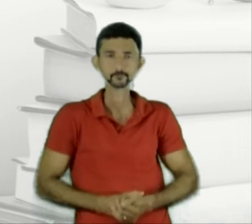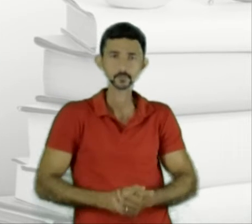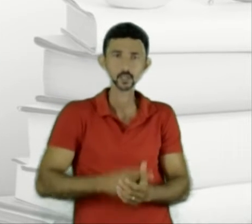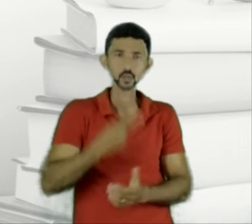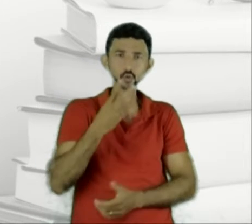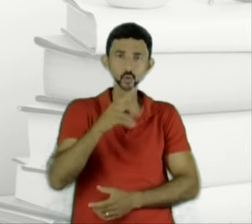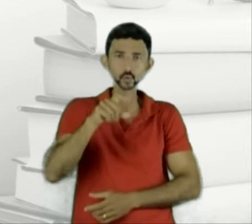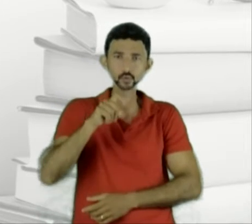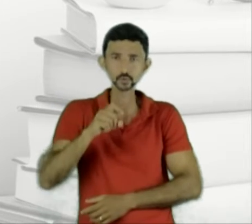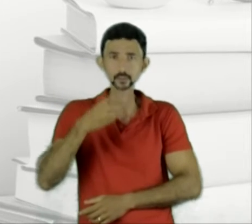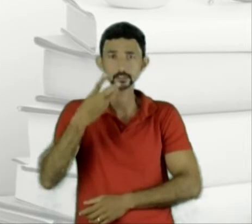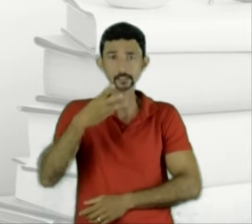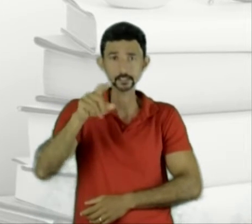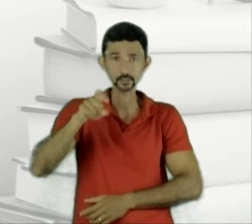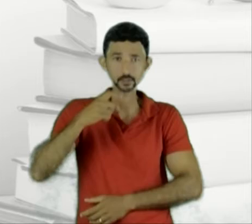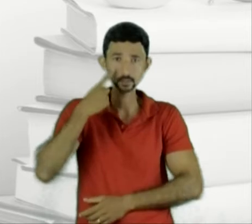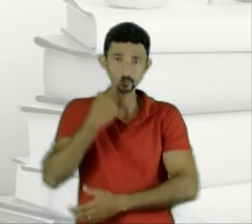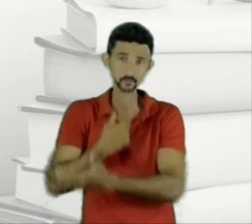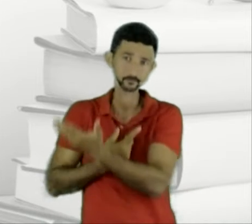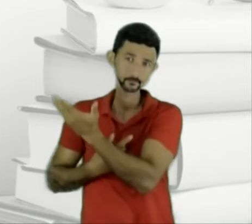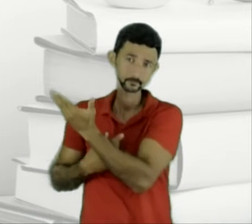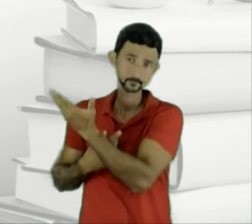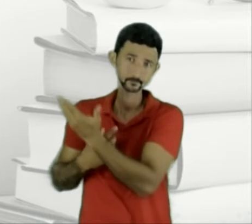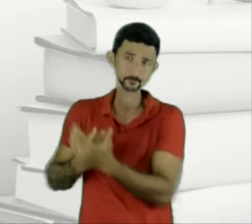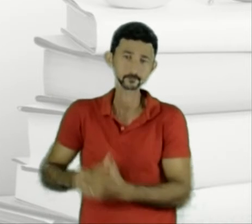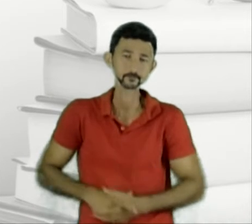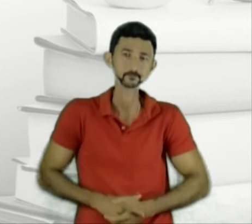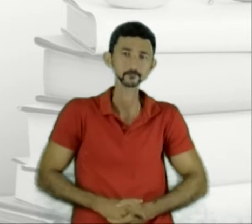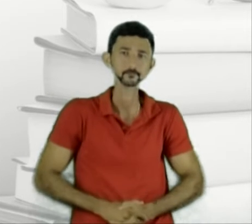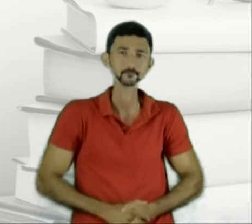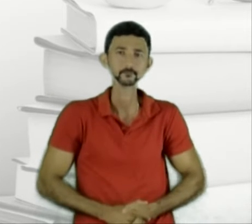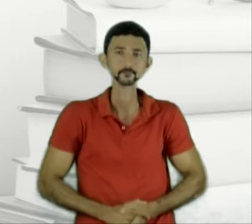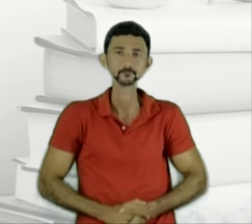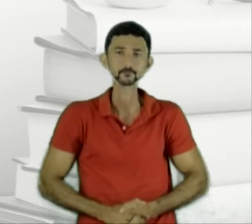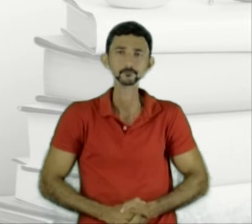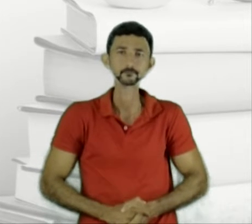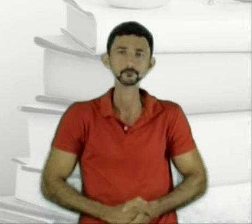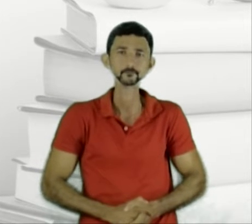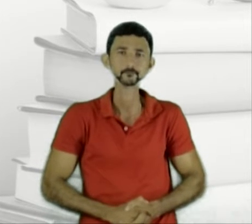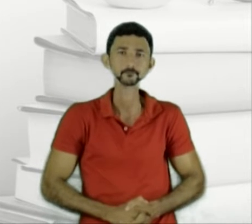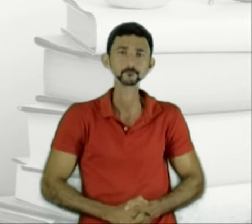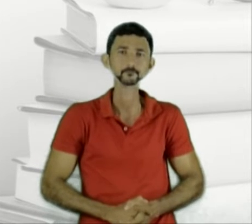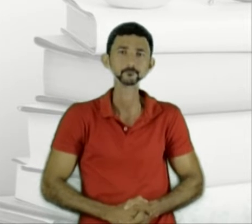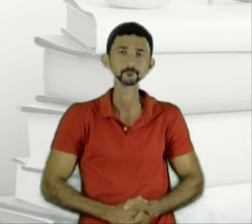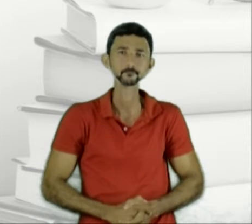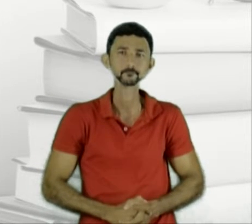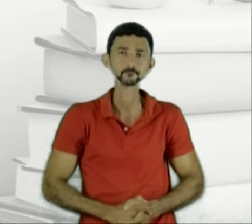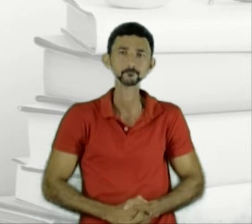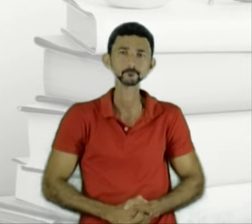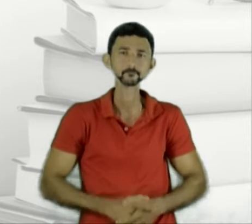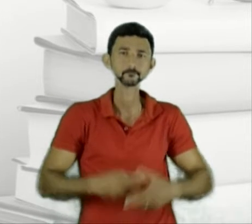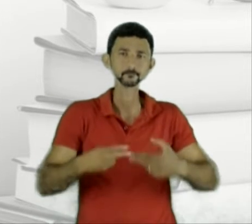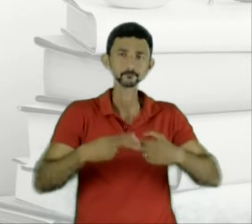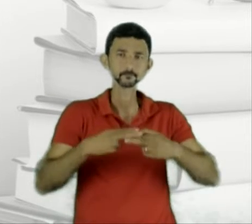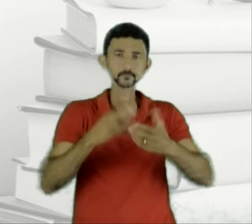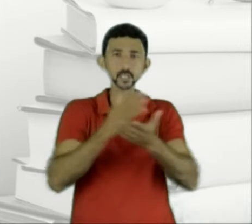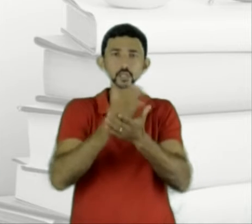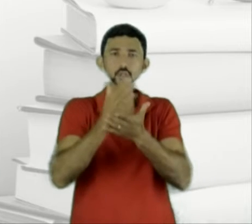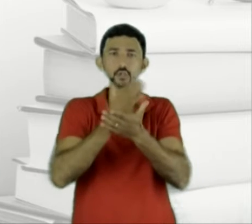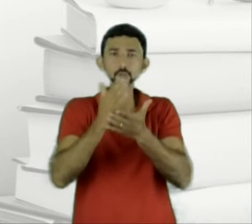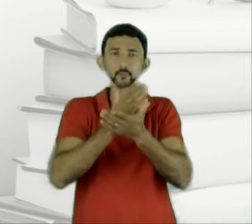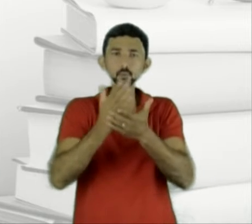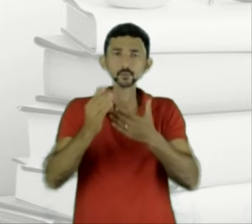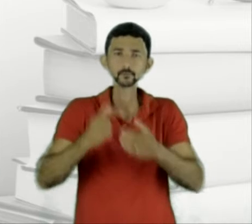3x? Então, você vai fazer o seguinte, vai usar uma propriedade que a gente chama propriedade